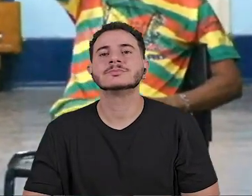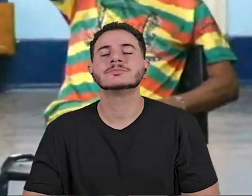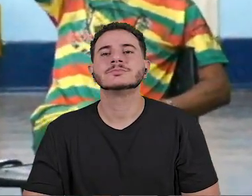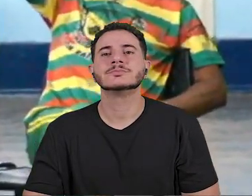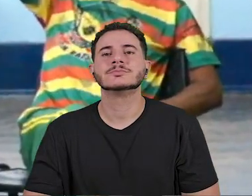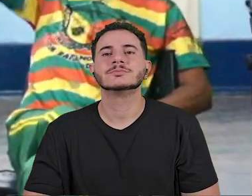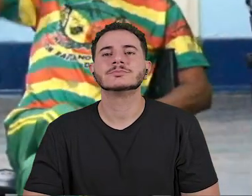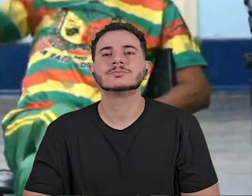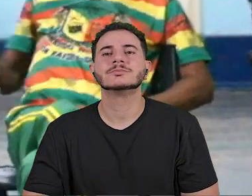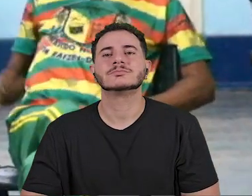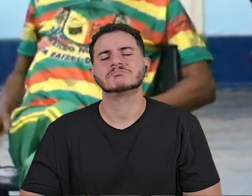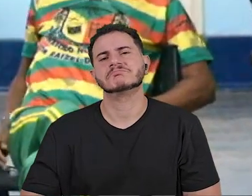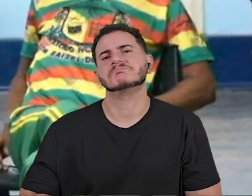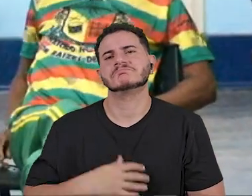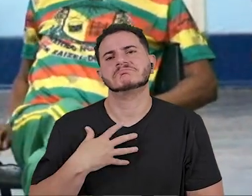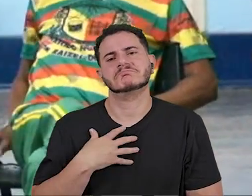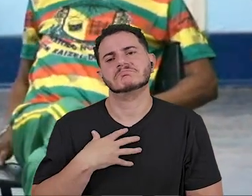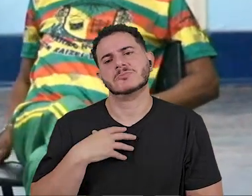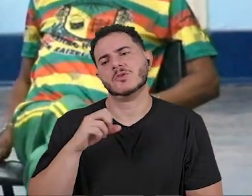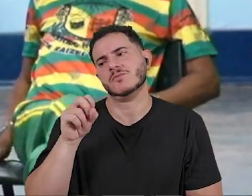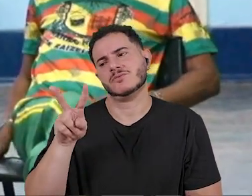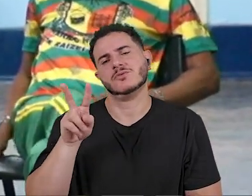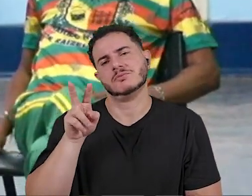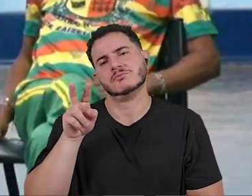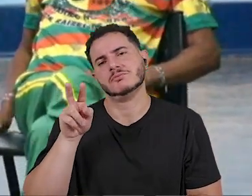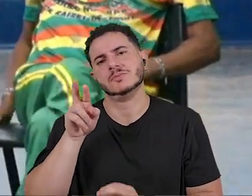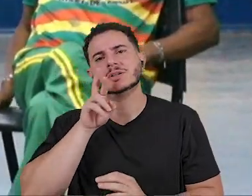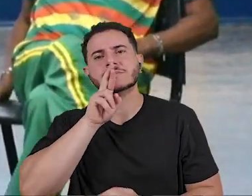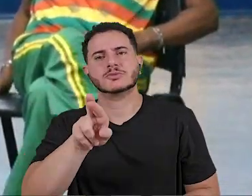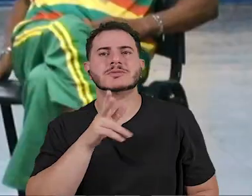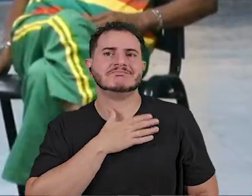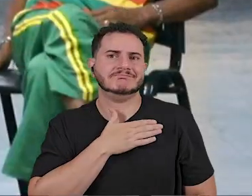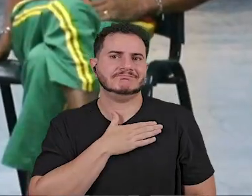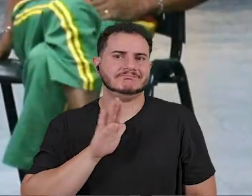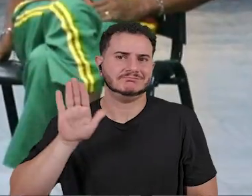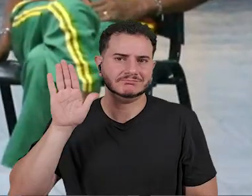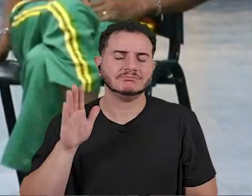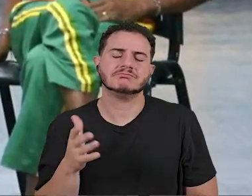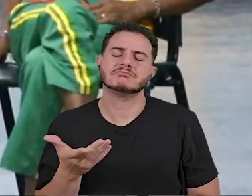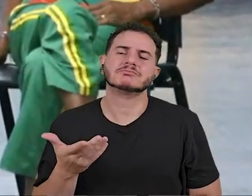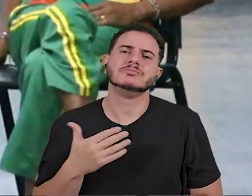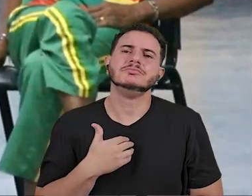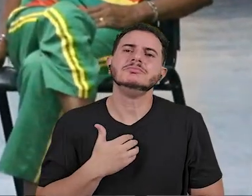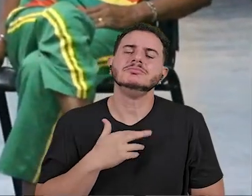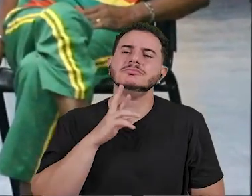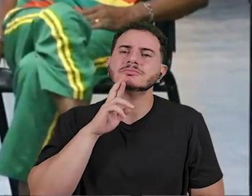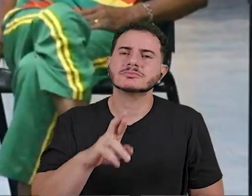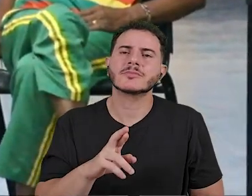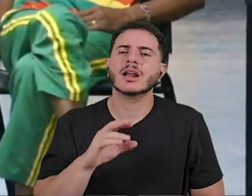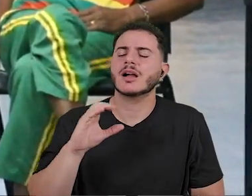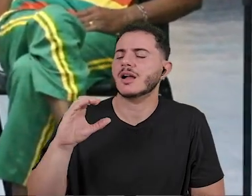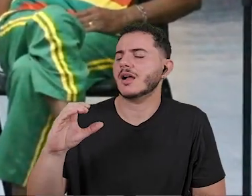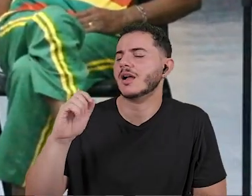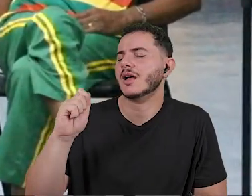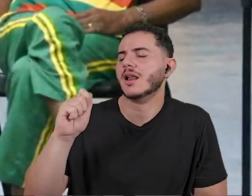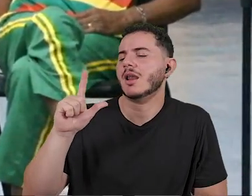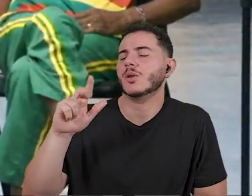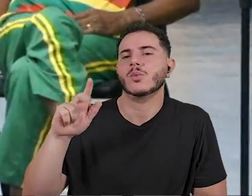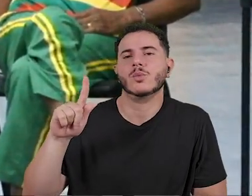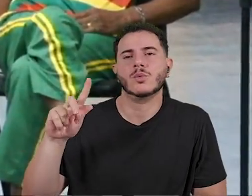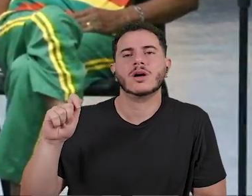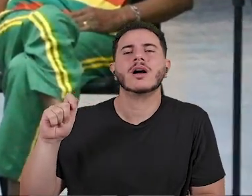Então, as nossas calungas são nossas ancestrais. Né? E não estou falando ancestral na questão